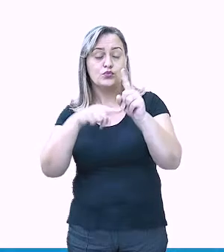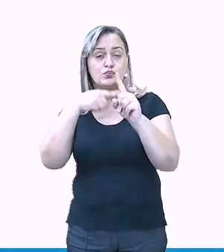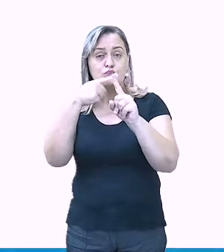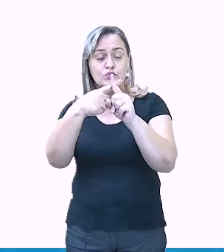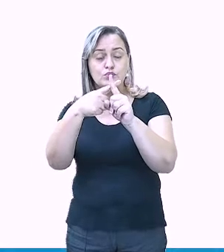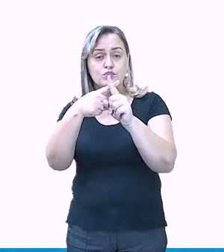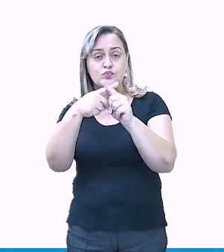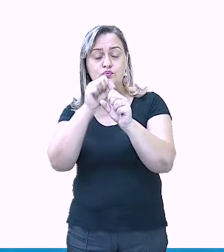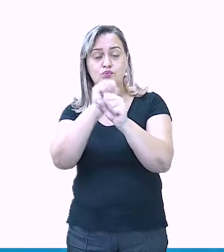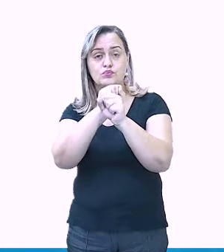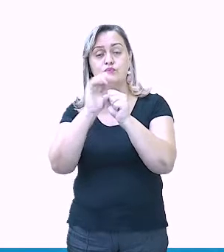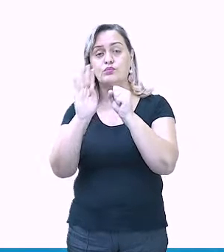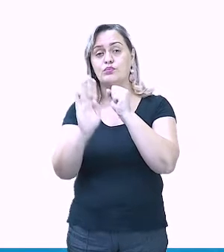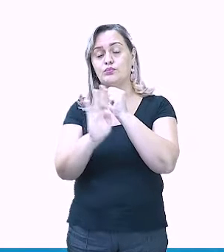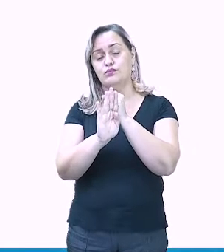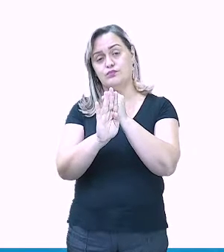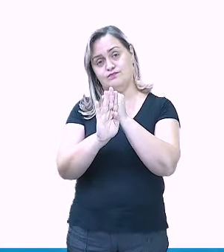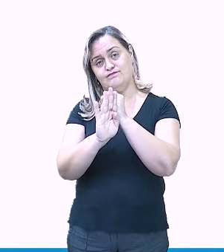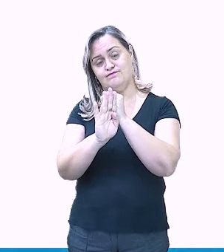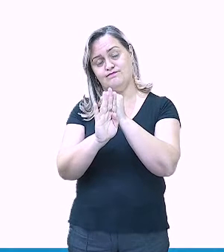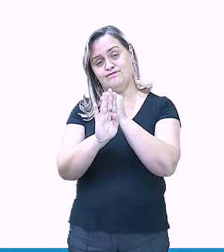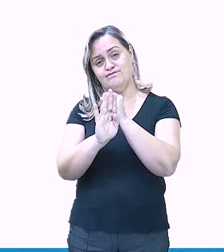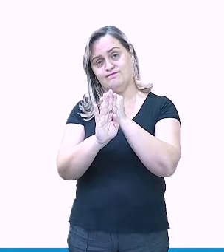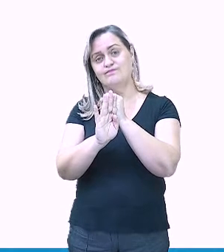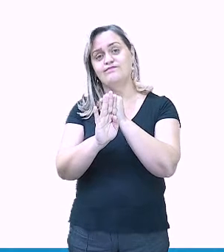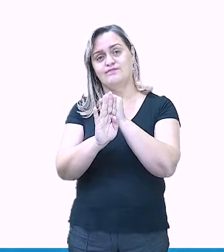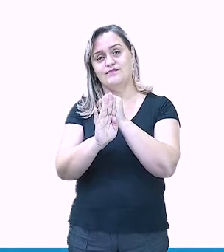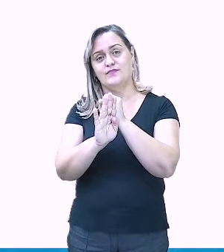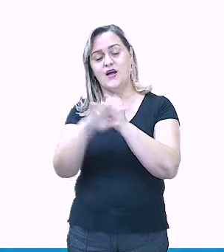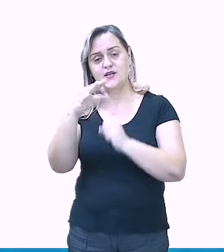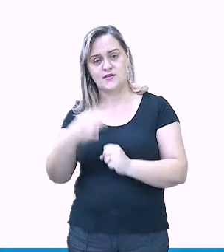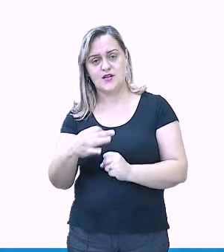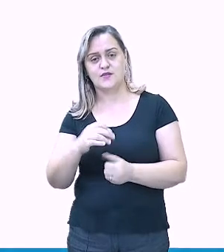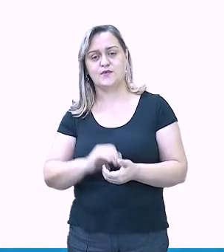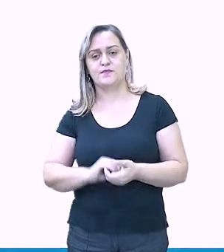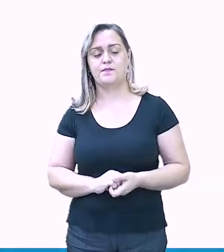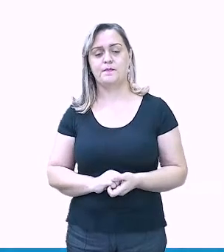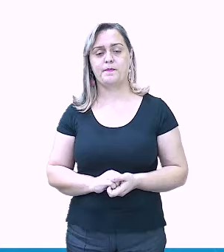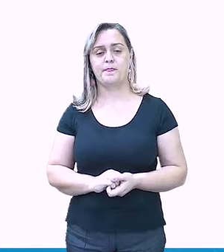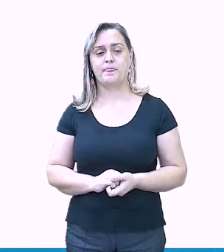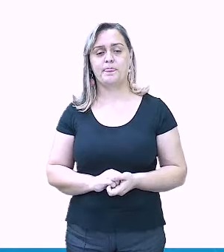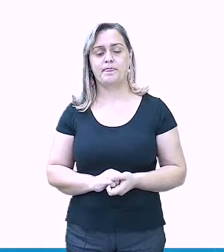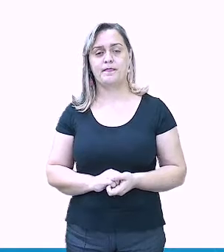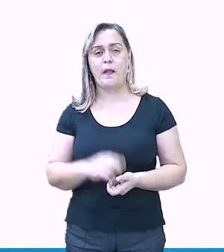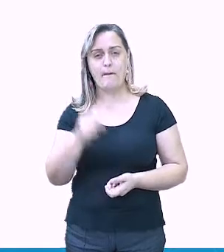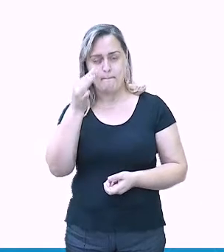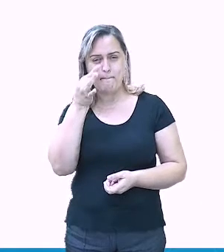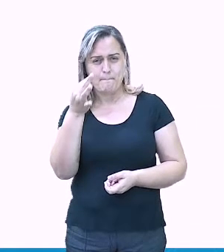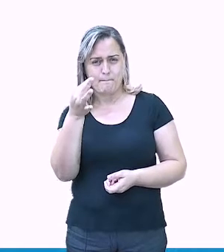substantivo caracterizou o amor. Aqui, perceberam?